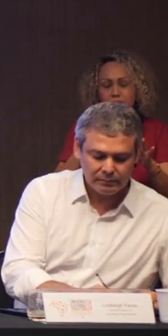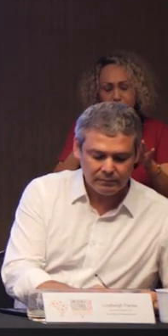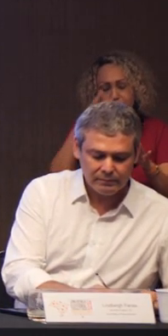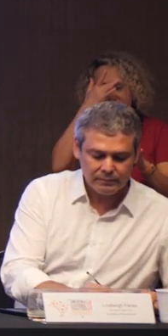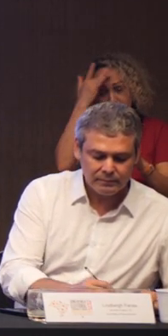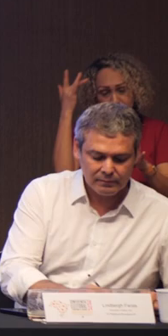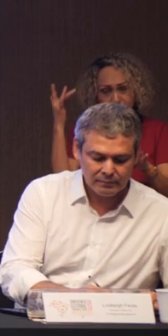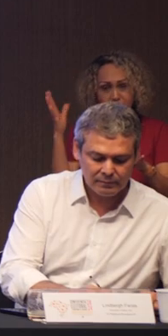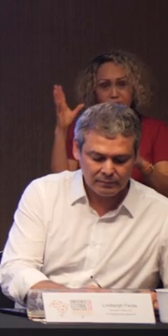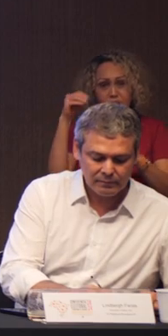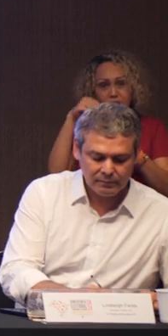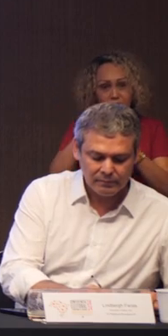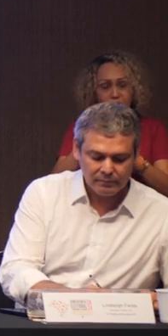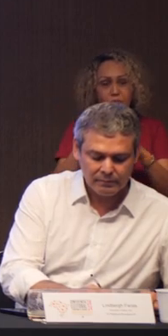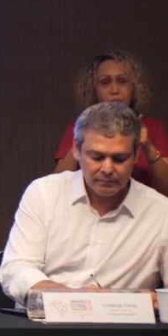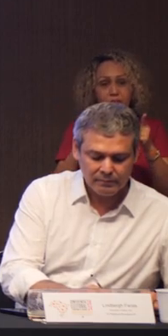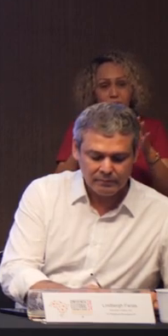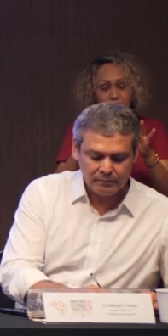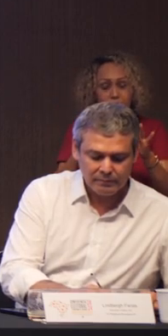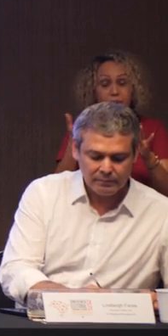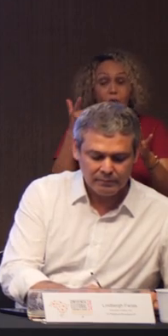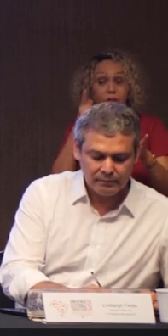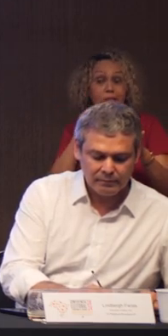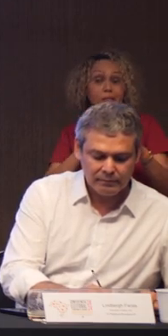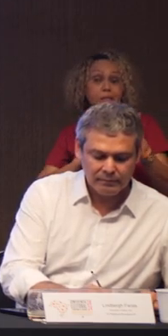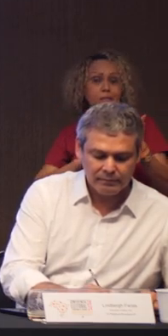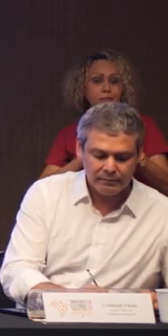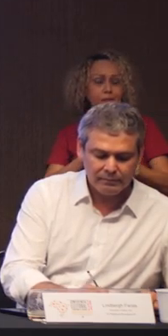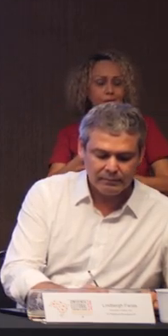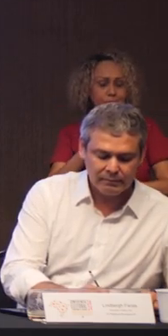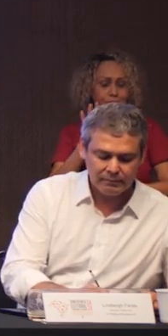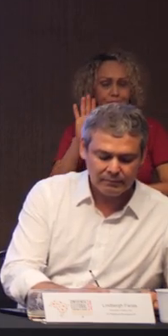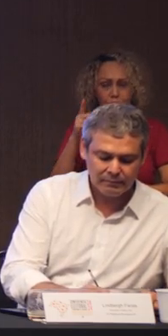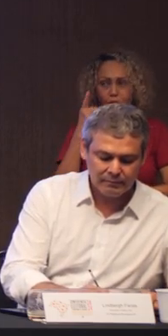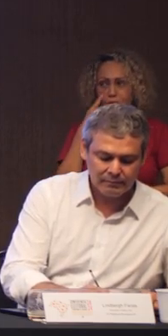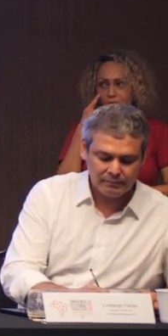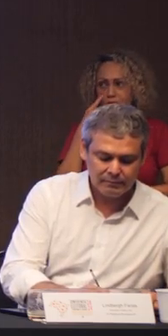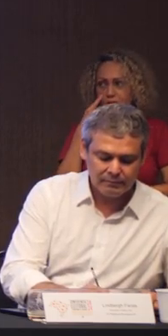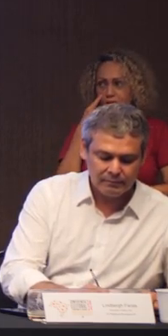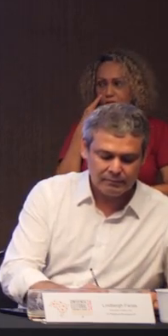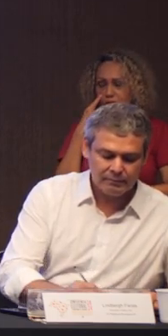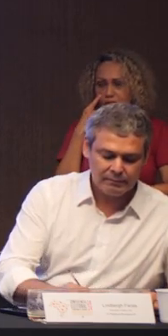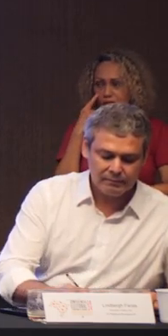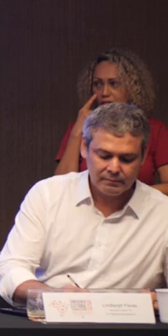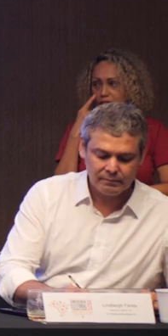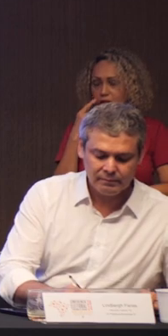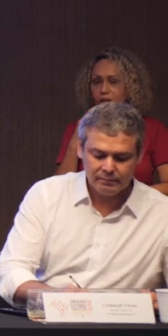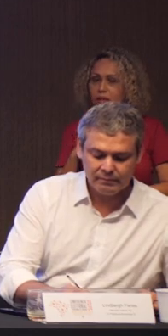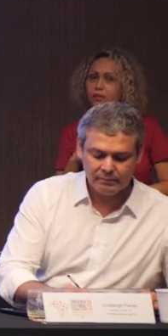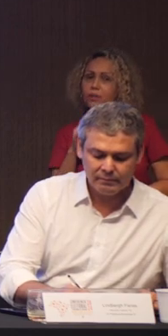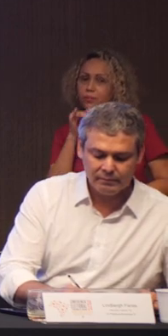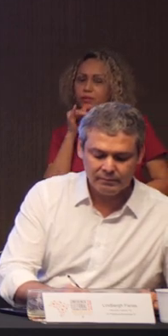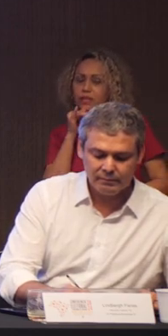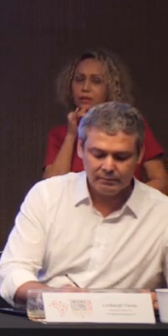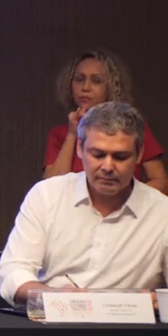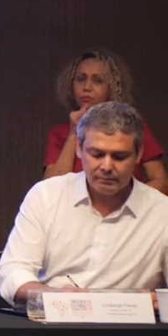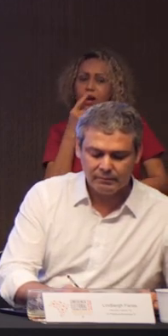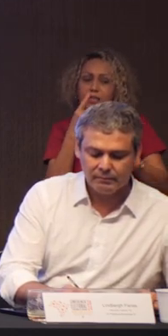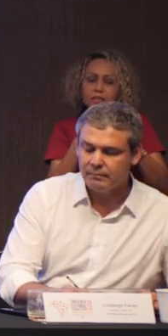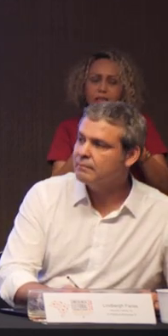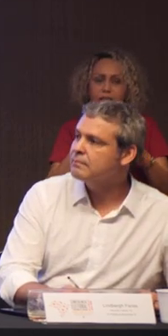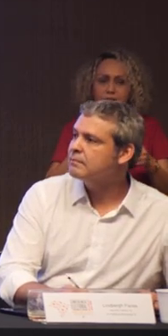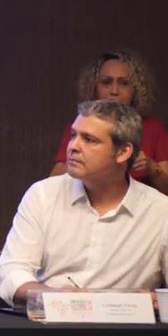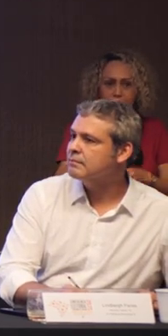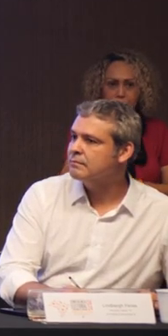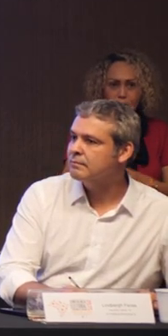Então eu sou do princípio que onde tem PV, e já está lá historicamente como candidato, a tendência é que o PT apoie. Com o